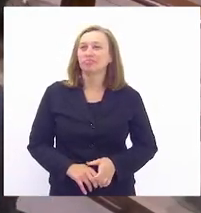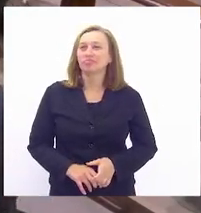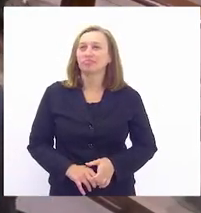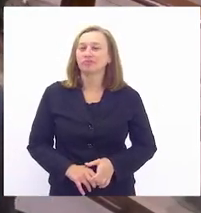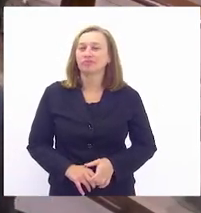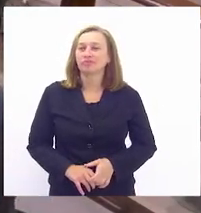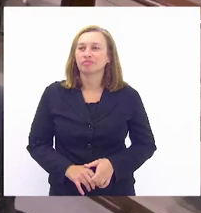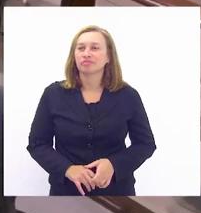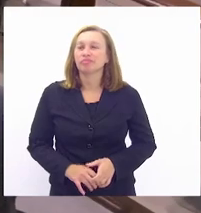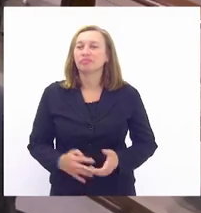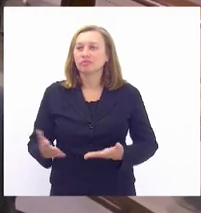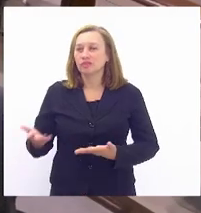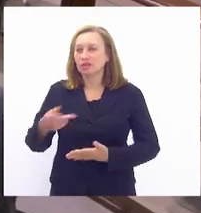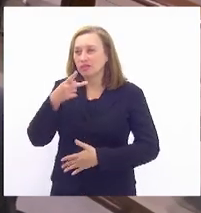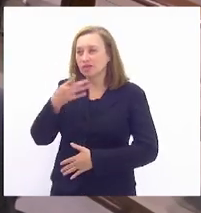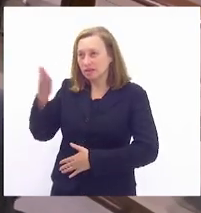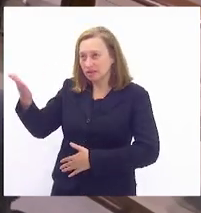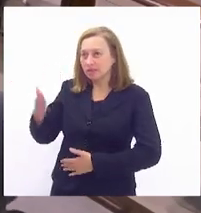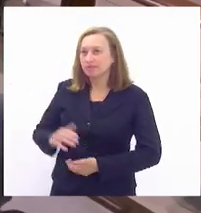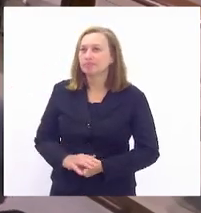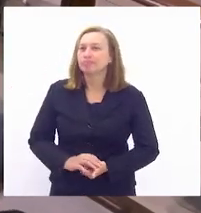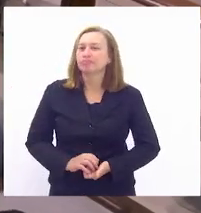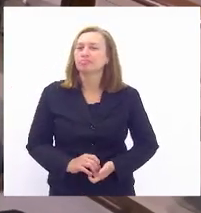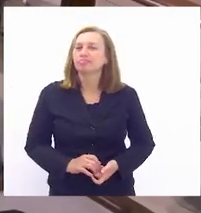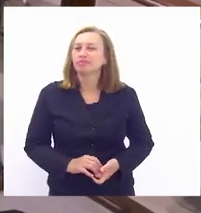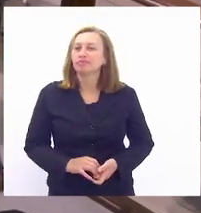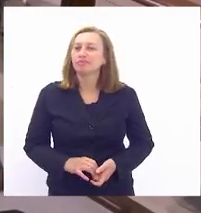Oi, Deise, está com a palavra, por favor, pode falar, Deise.